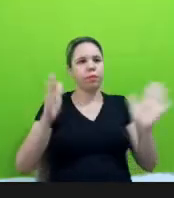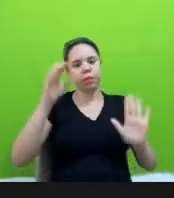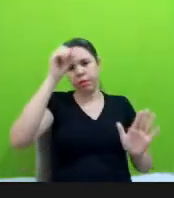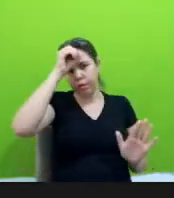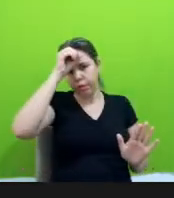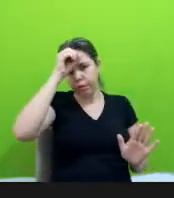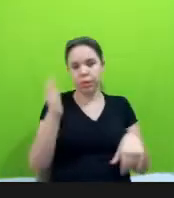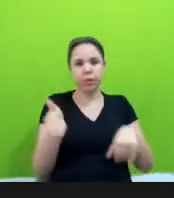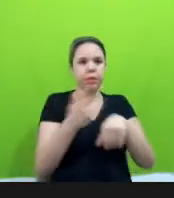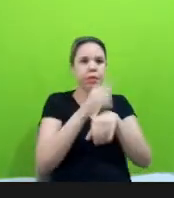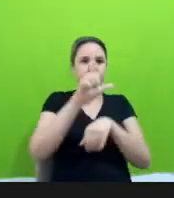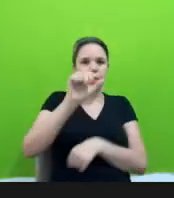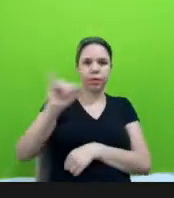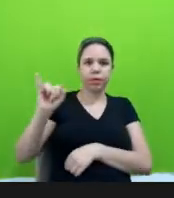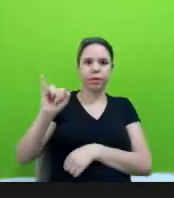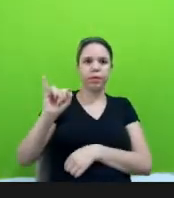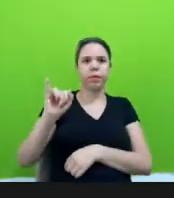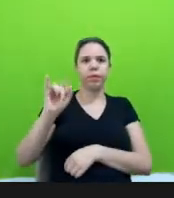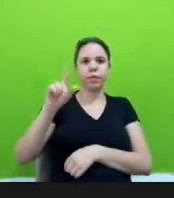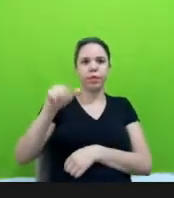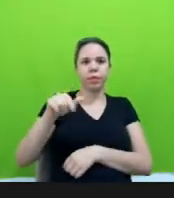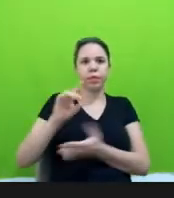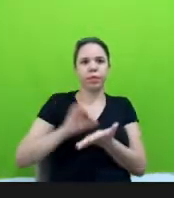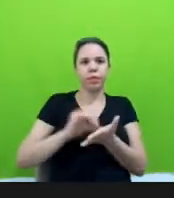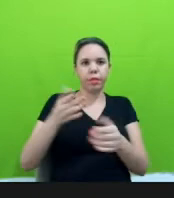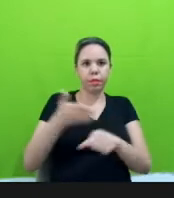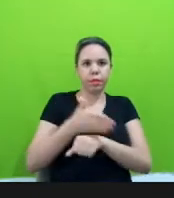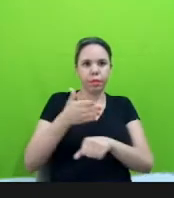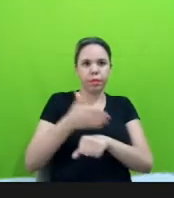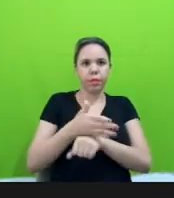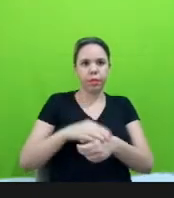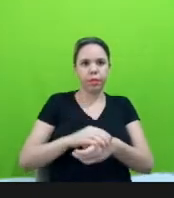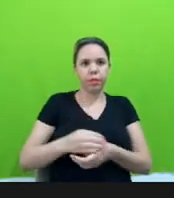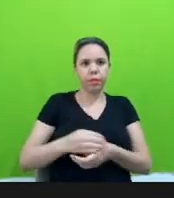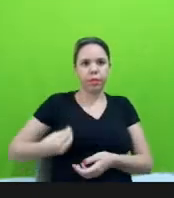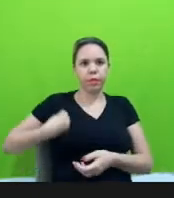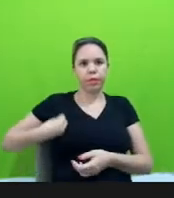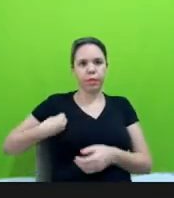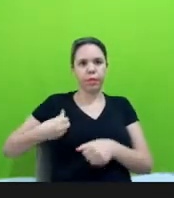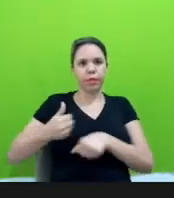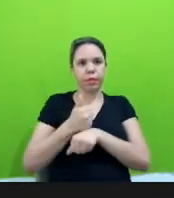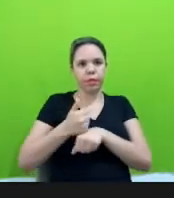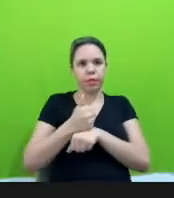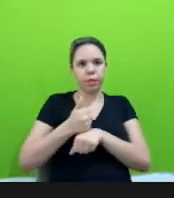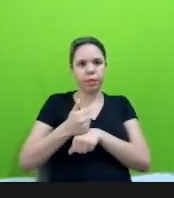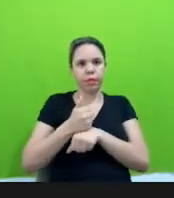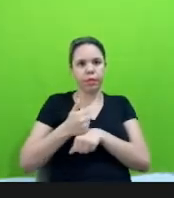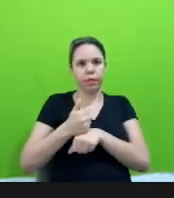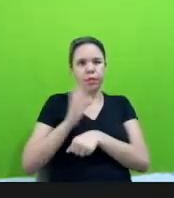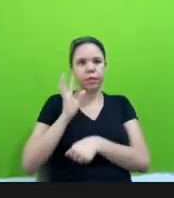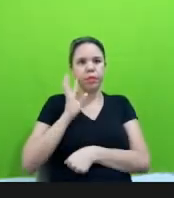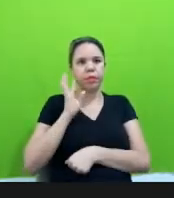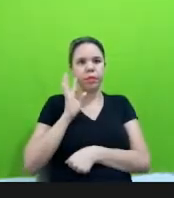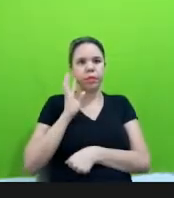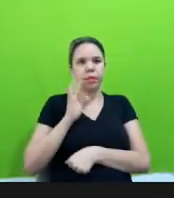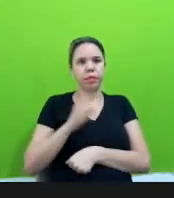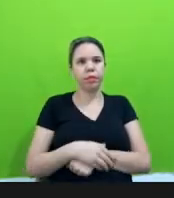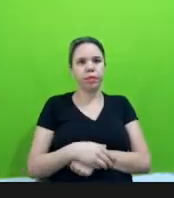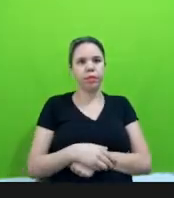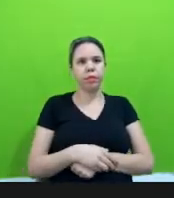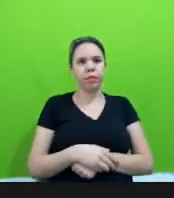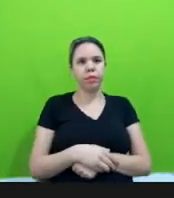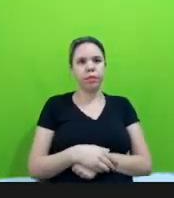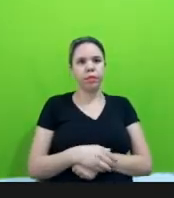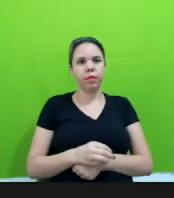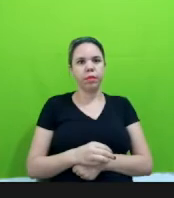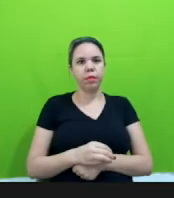Laia. A Laia realmente participa da minha vida profissional aí de uma maneira muito, muito bacana. A